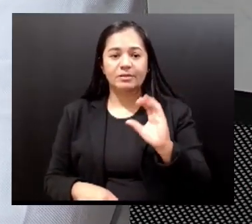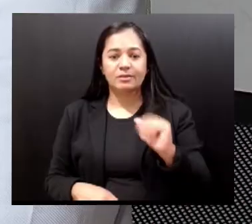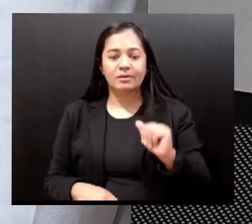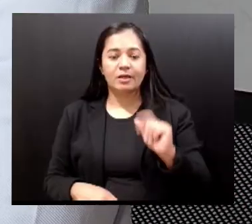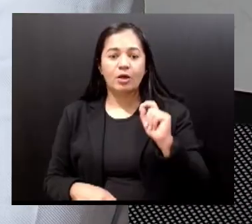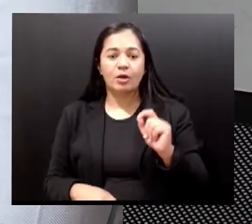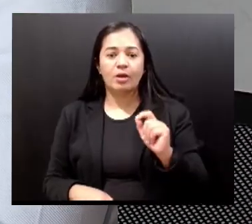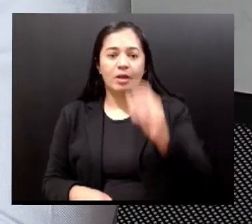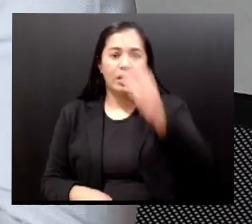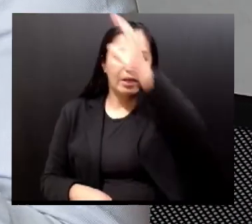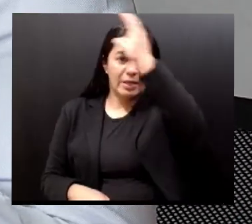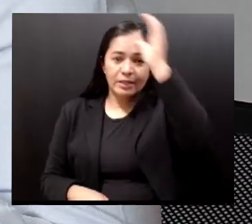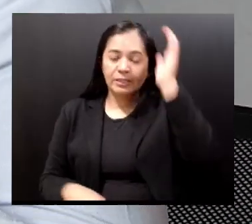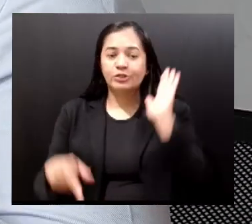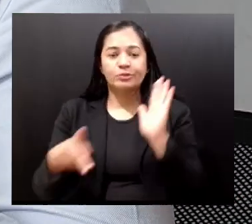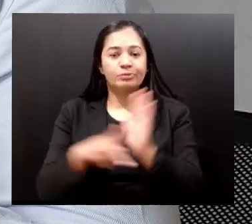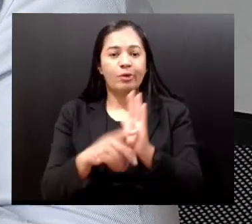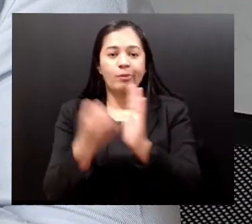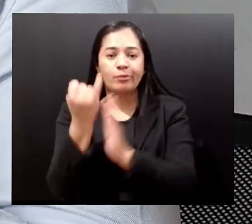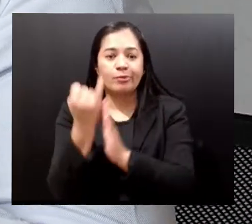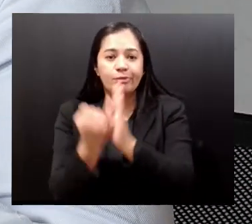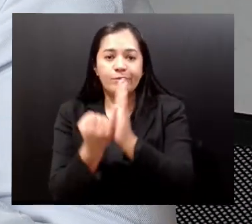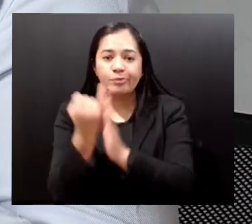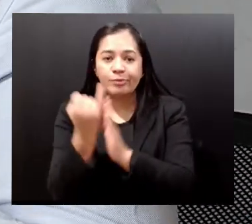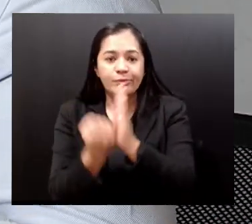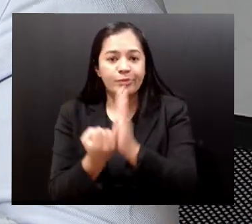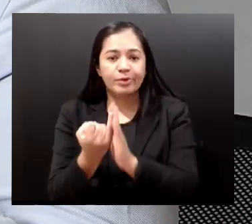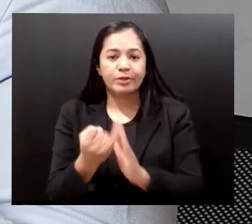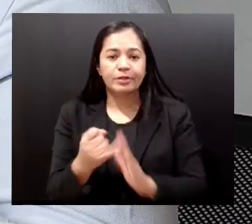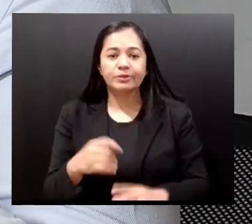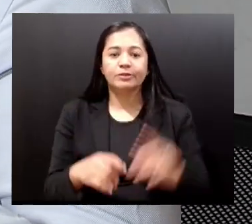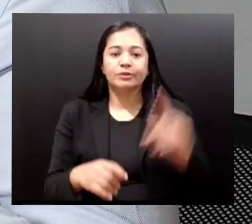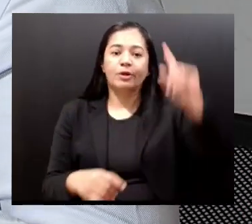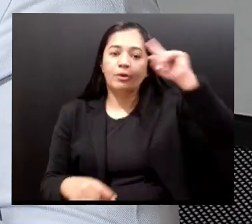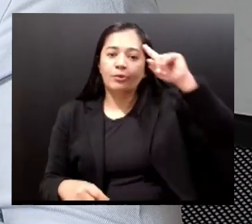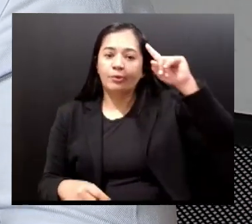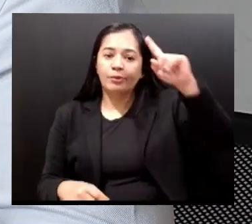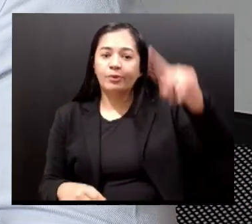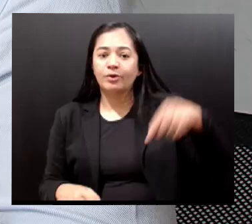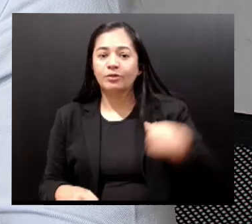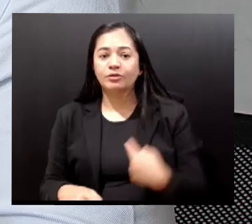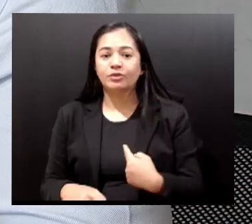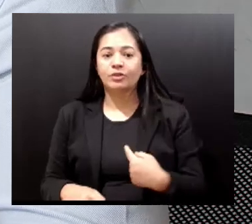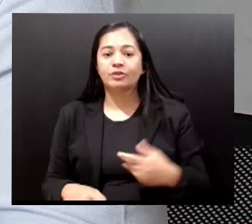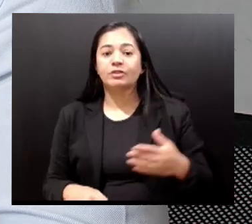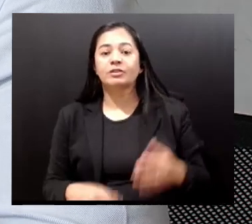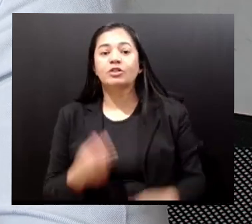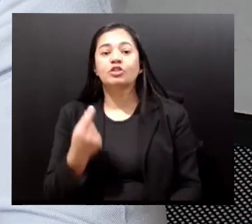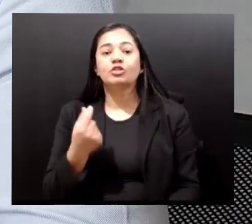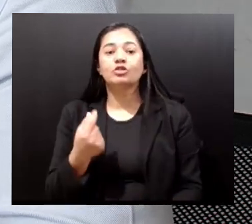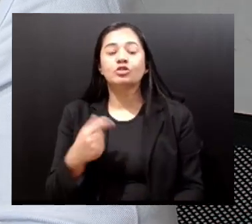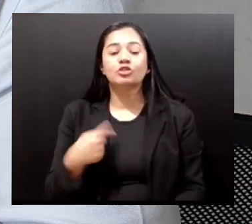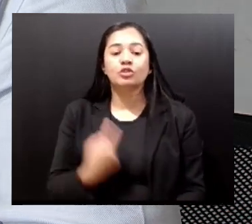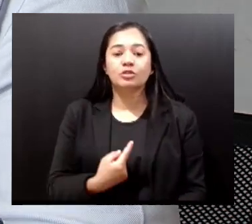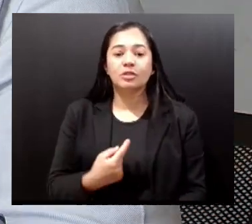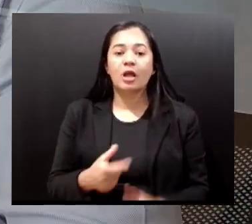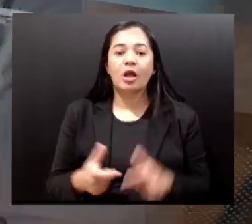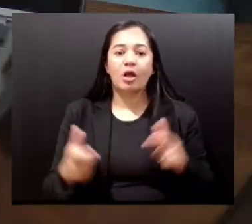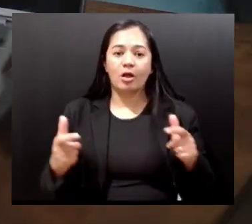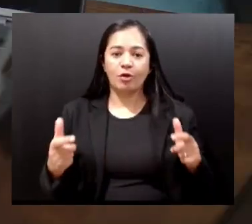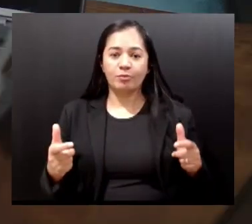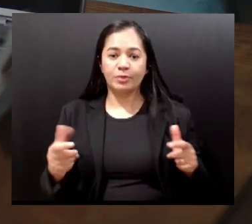É aquele que mede no nosso dia a dia, a gente que está falando aqui no nosso bolso, é aquilo que faz aumentar ou diminuir aquilo que a gente compra